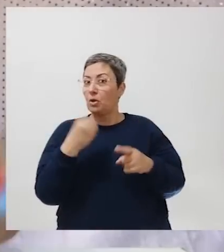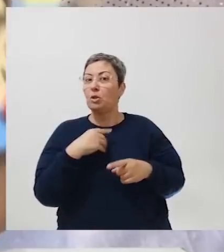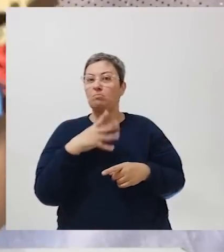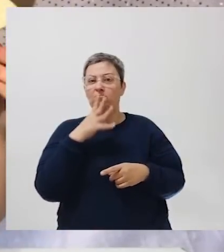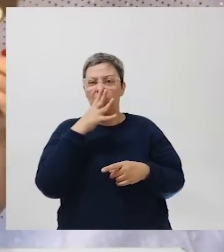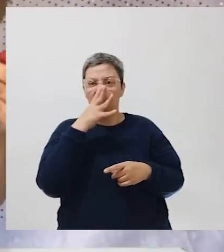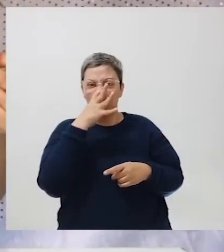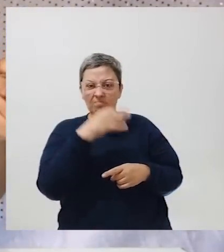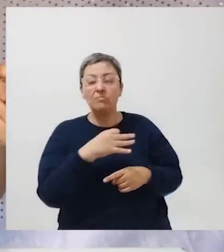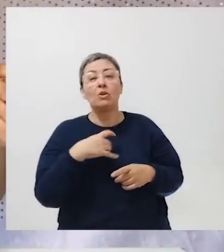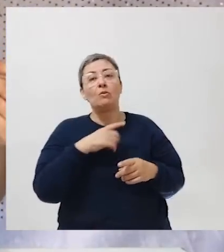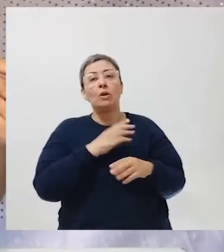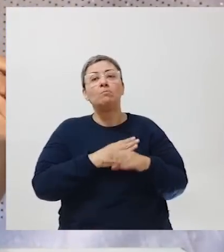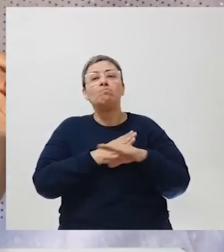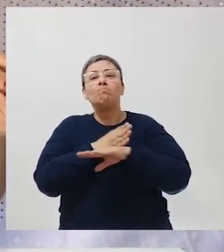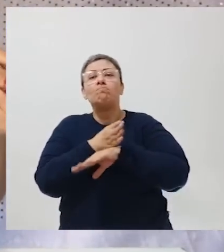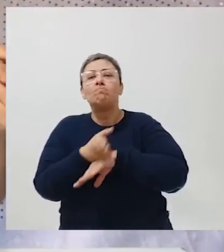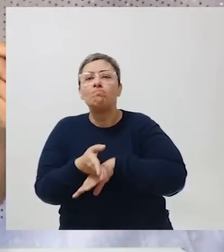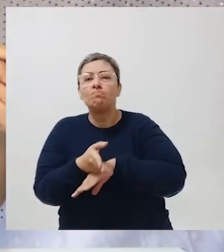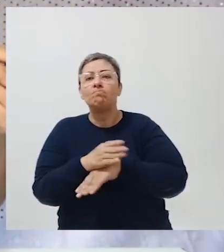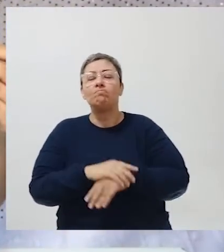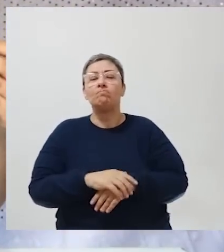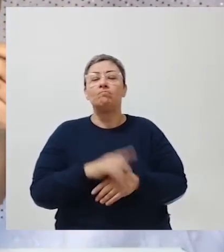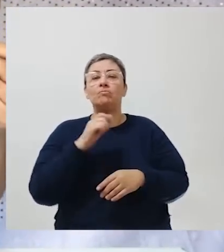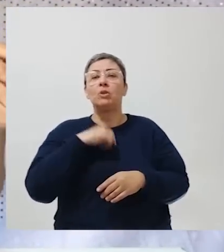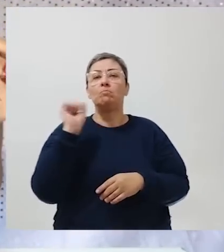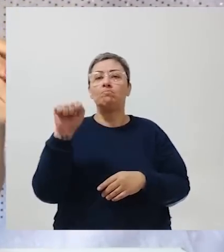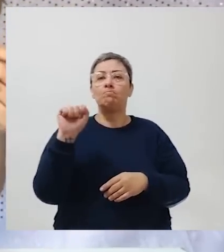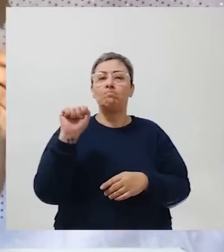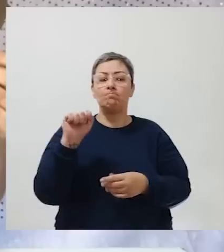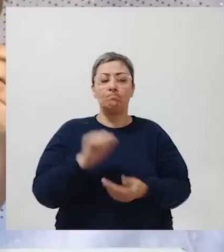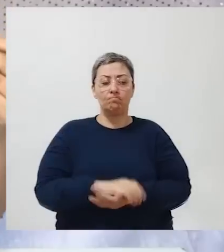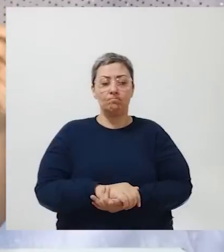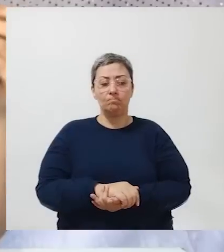persistente, foi até lá e bateu na porta.